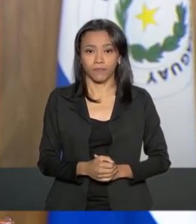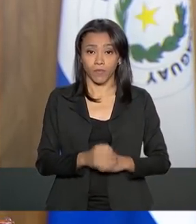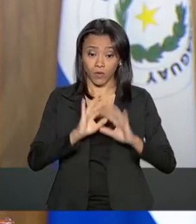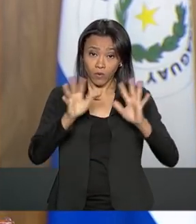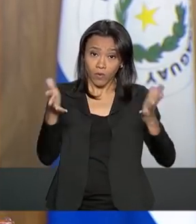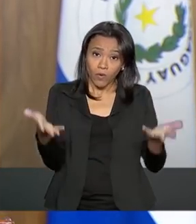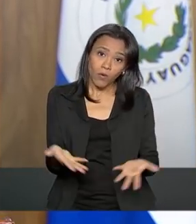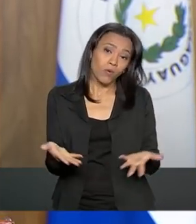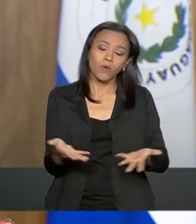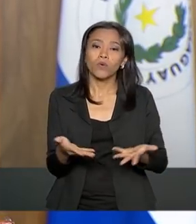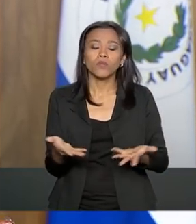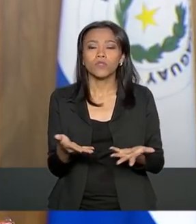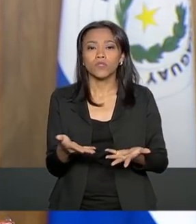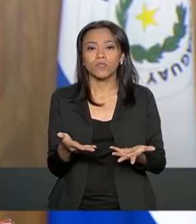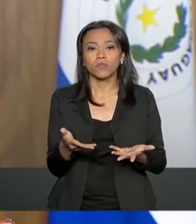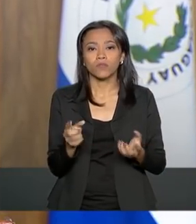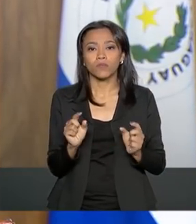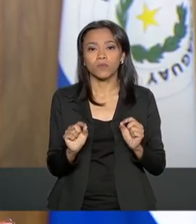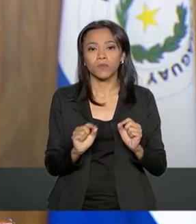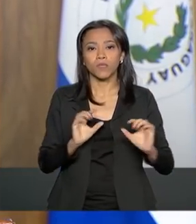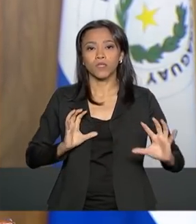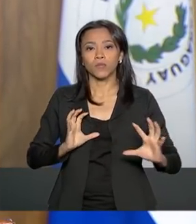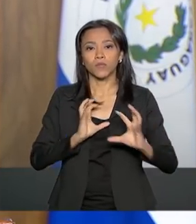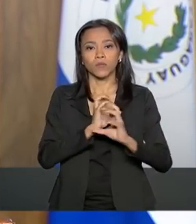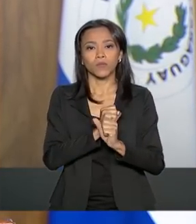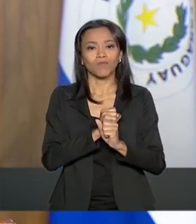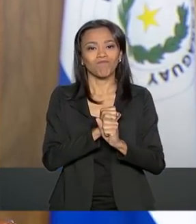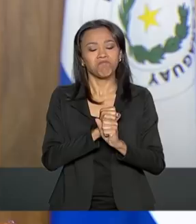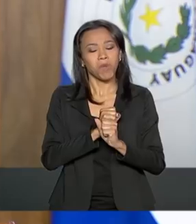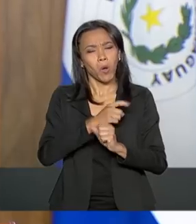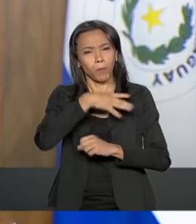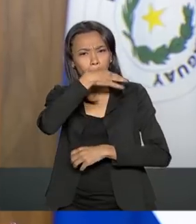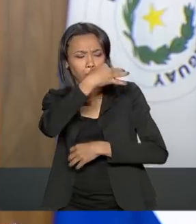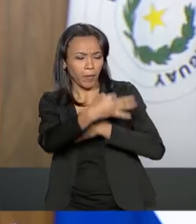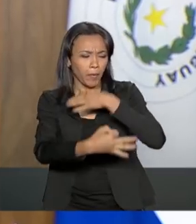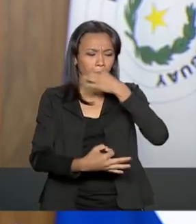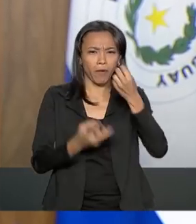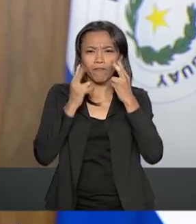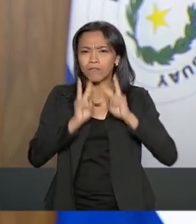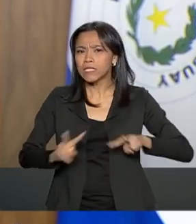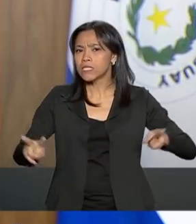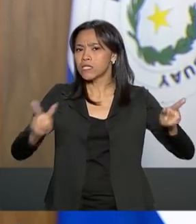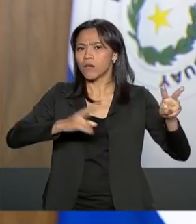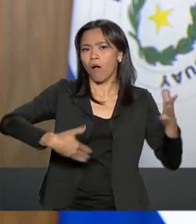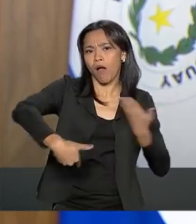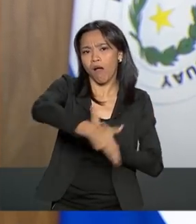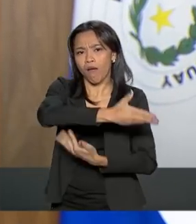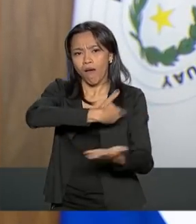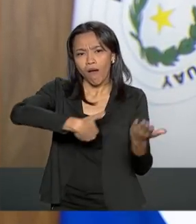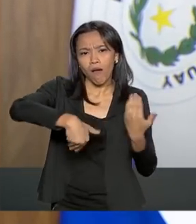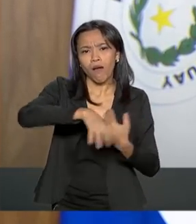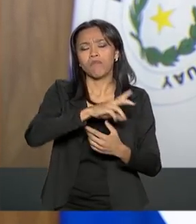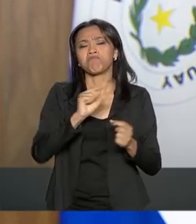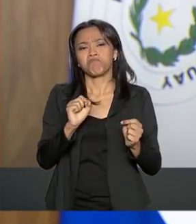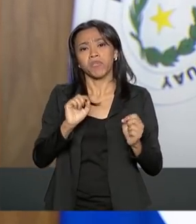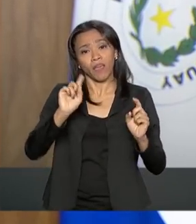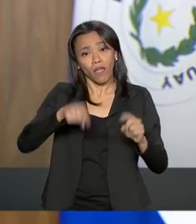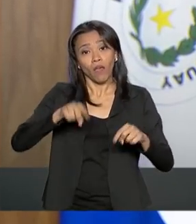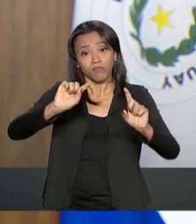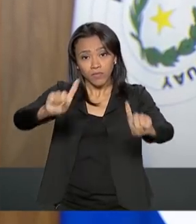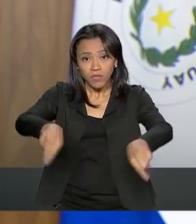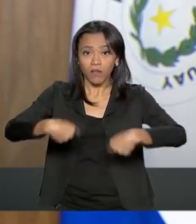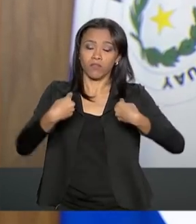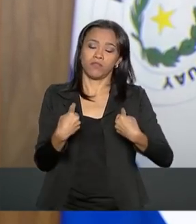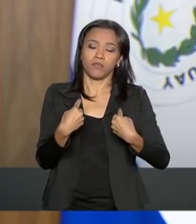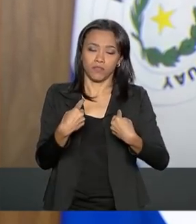hoje somados em uma visão compartilhada nos desafios que se apresentam como região, num